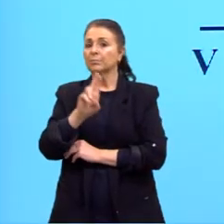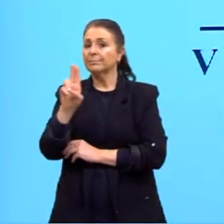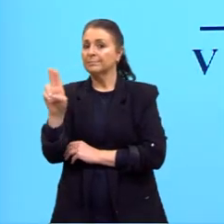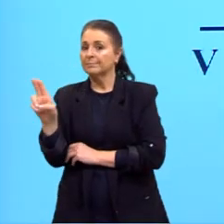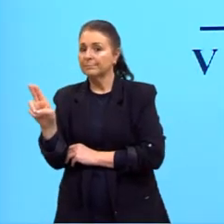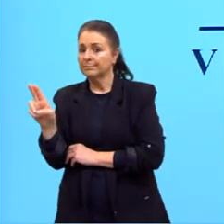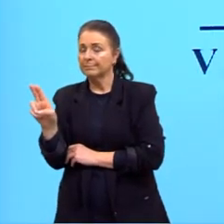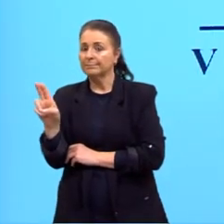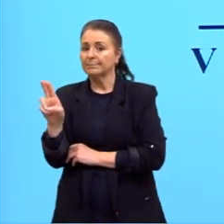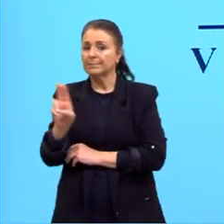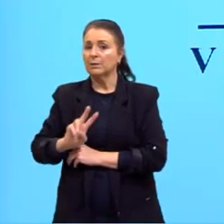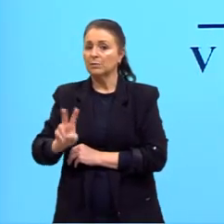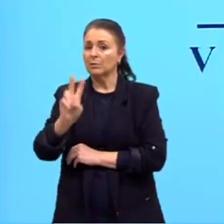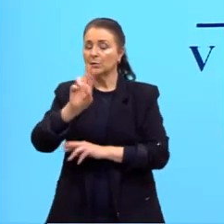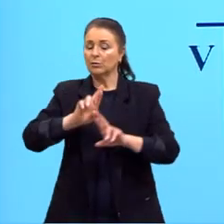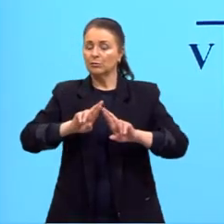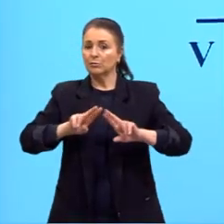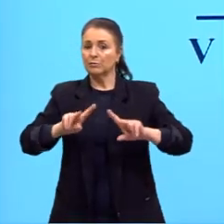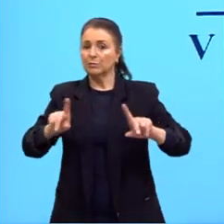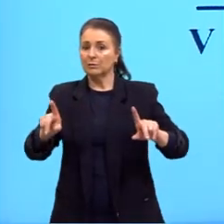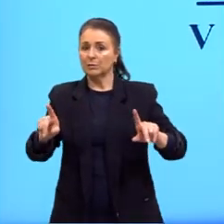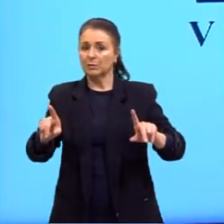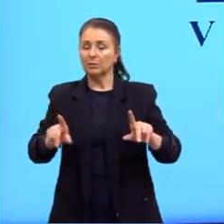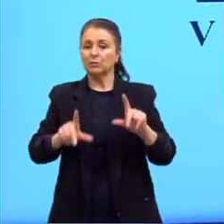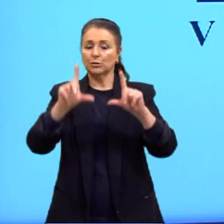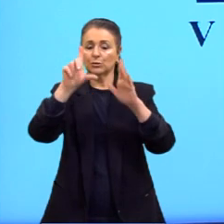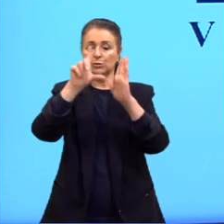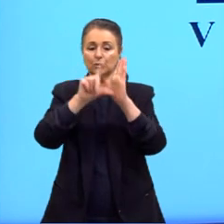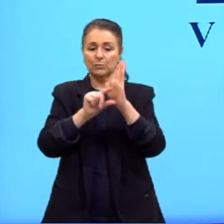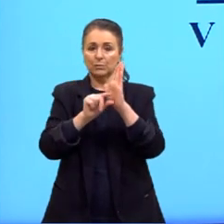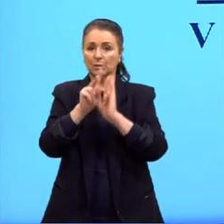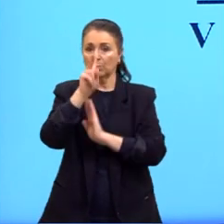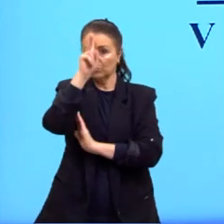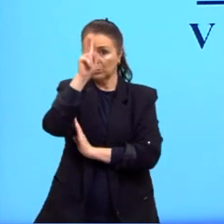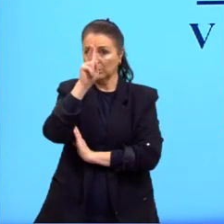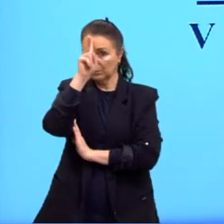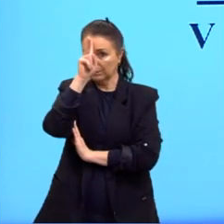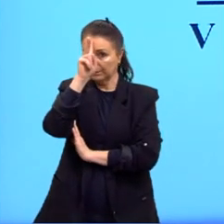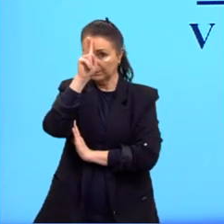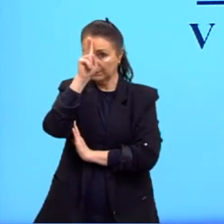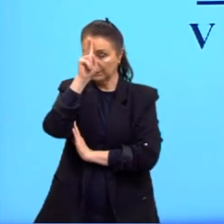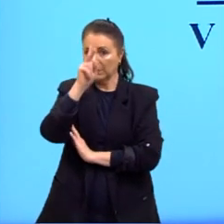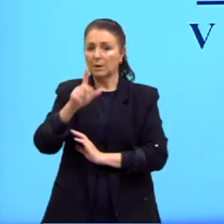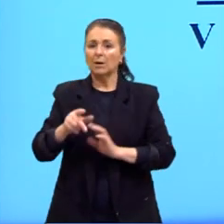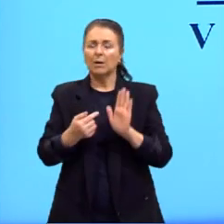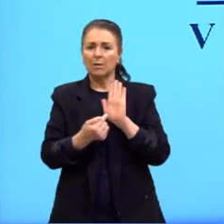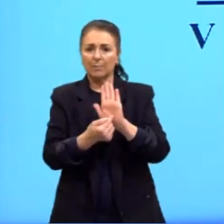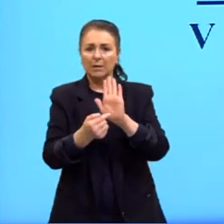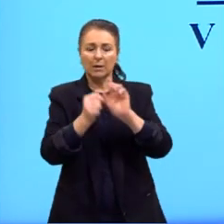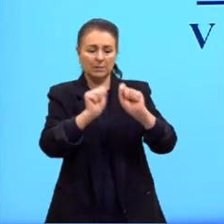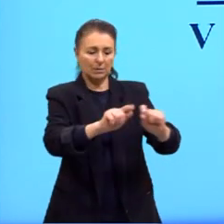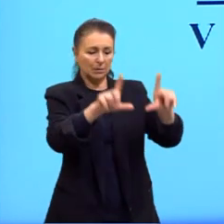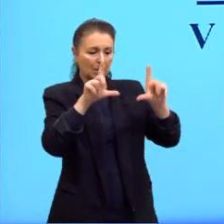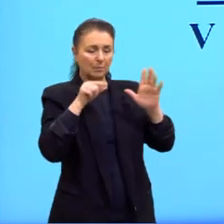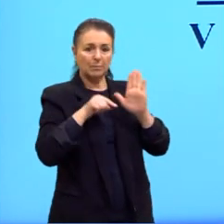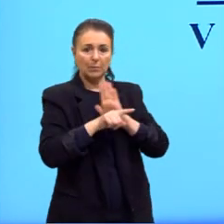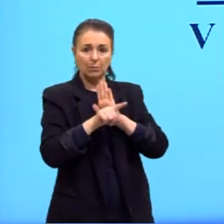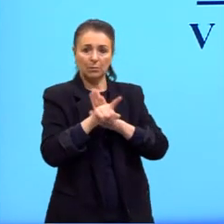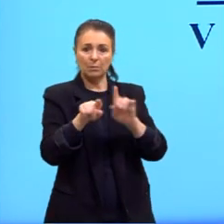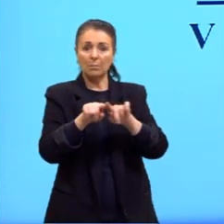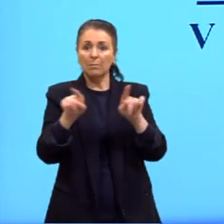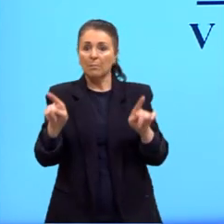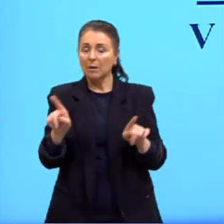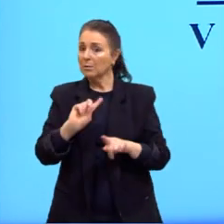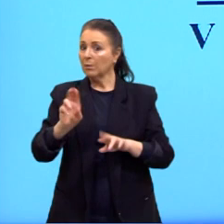esses valores aqui diferente de queda de tensão tá não dá parece assim nos enunciados mas não não quer dizer